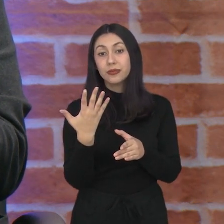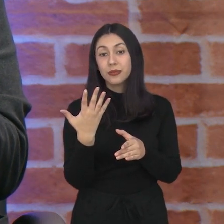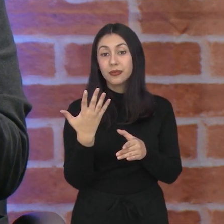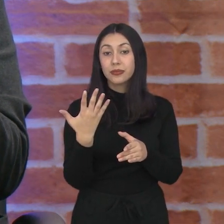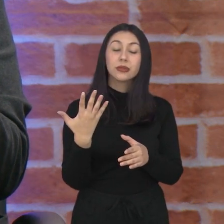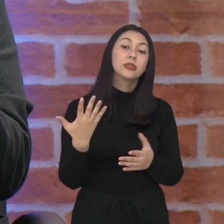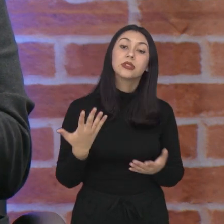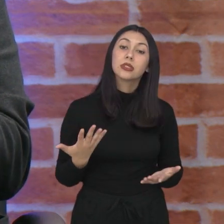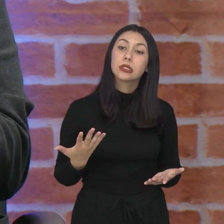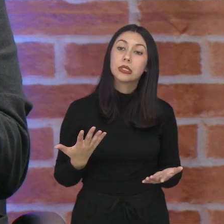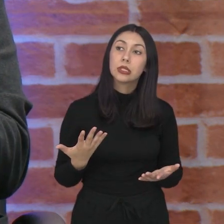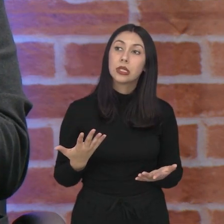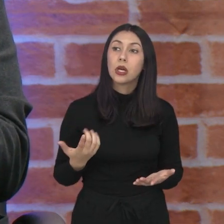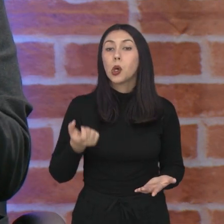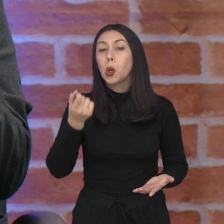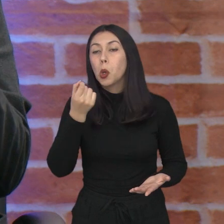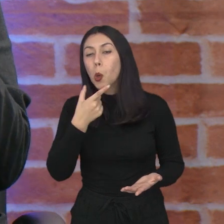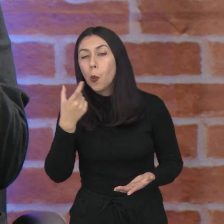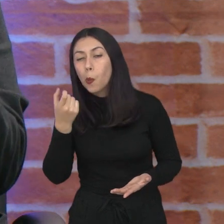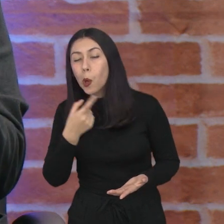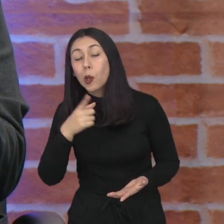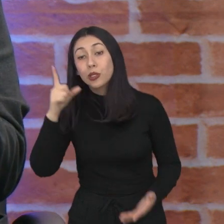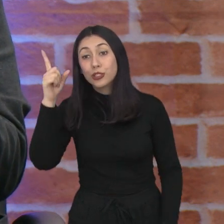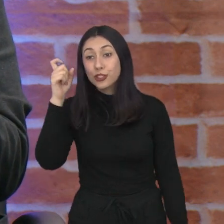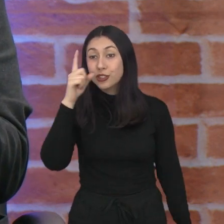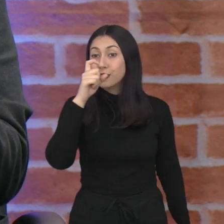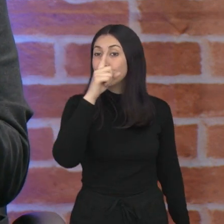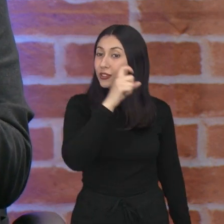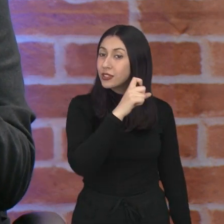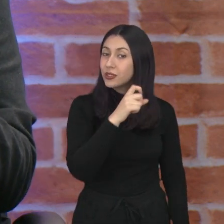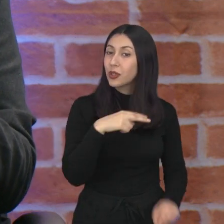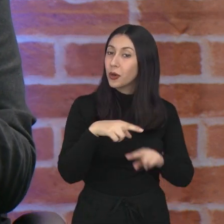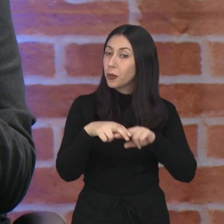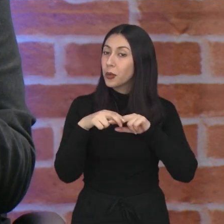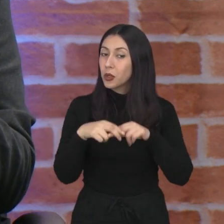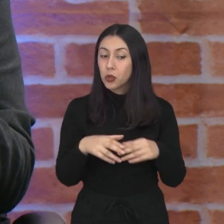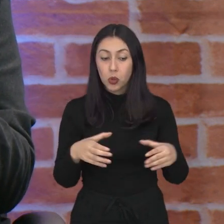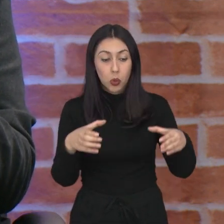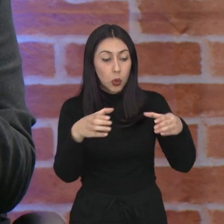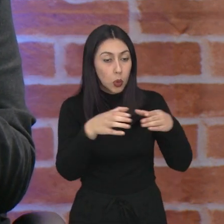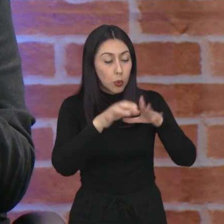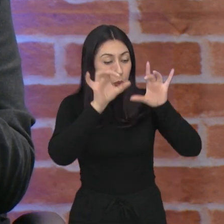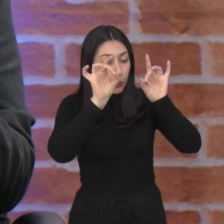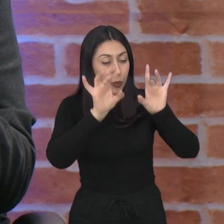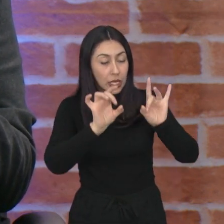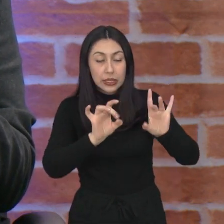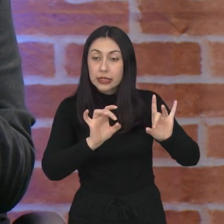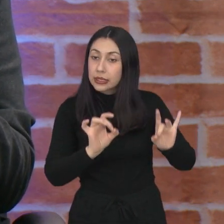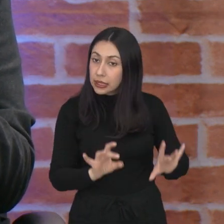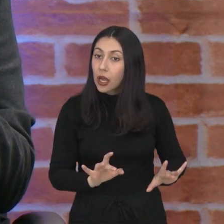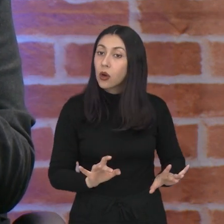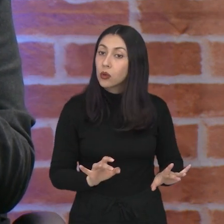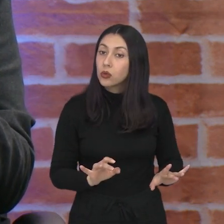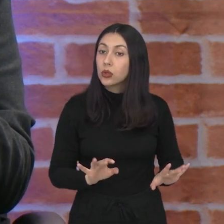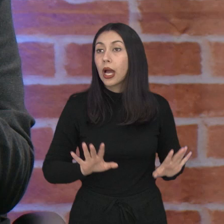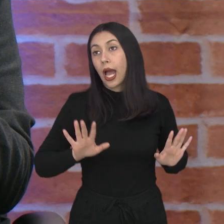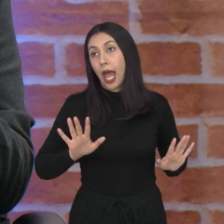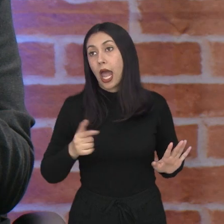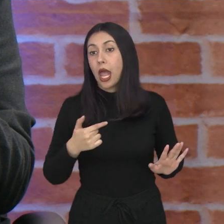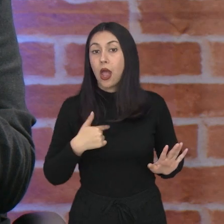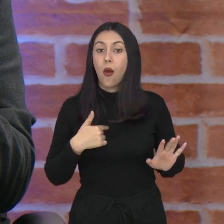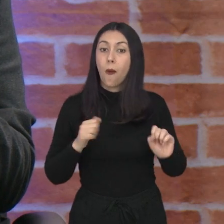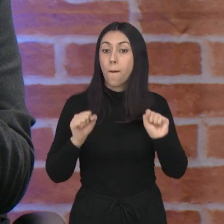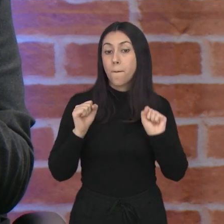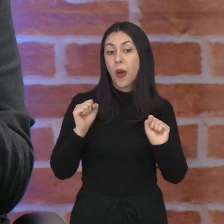de dizer que, por o humor ser uma coisa tão difícil, ele se enquadra numa categoria especial. Então, numa categoria especial de que eu